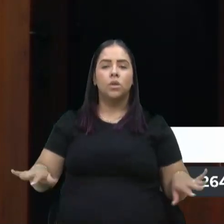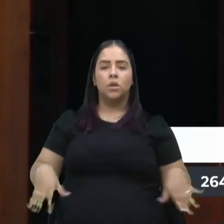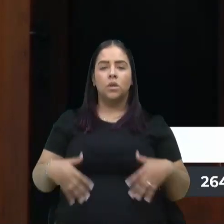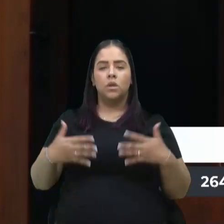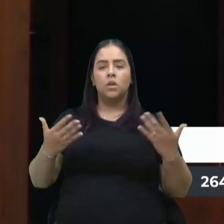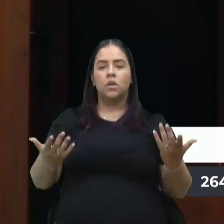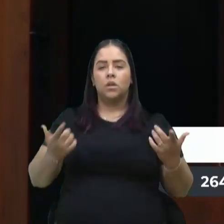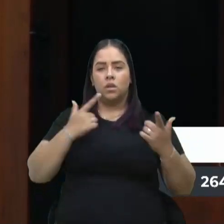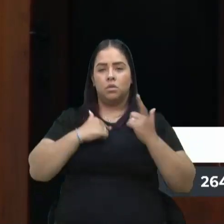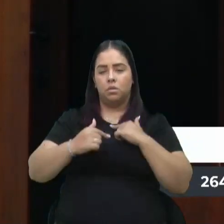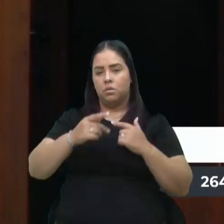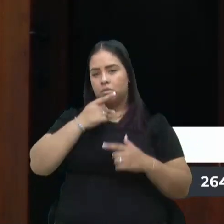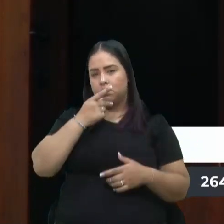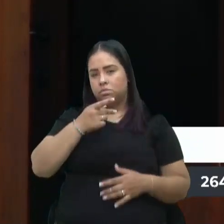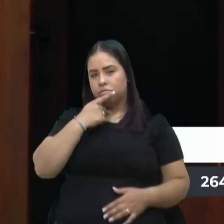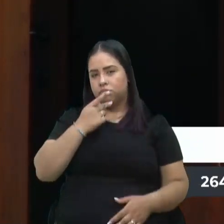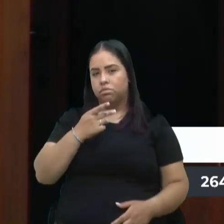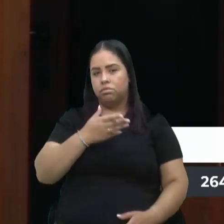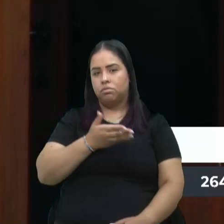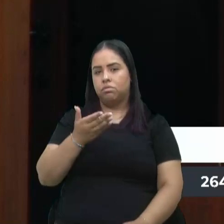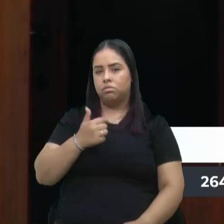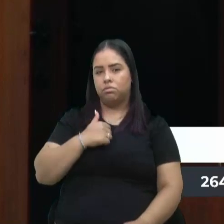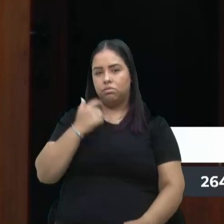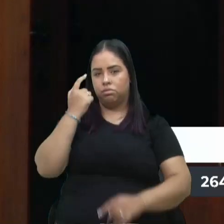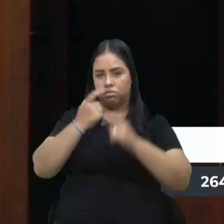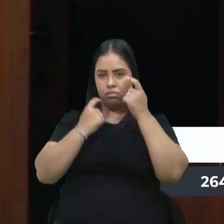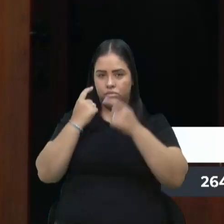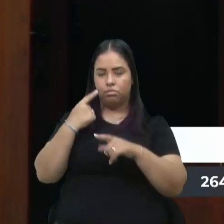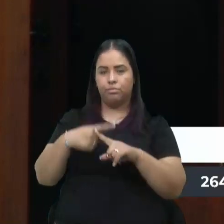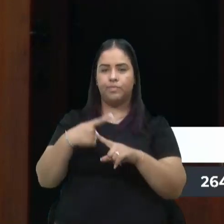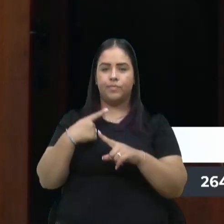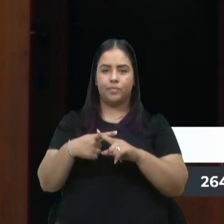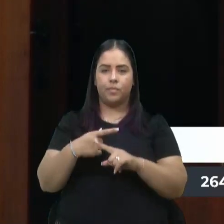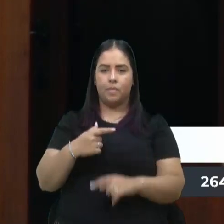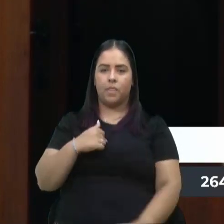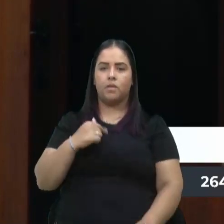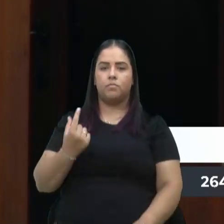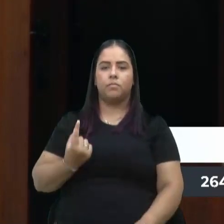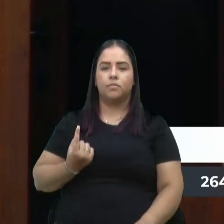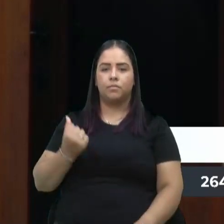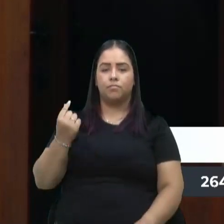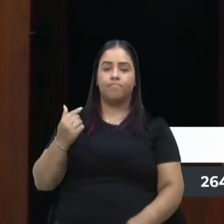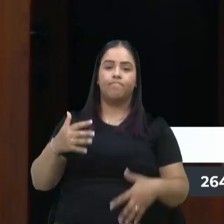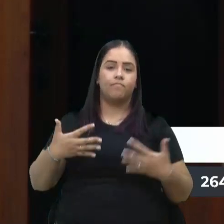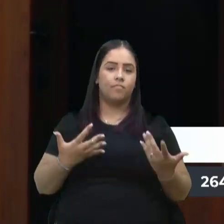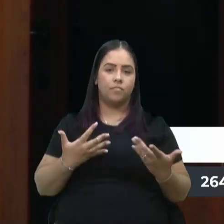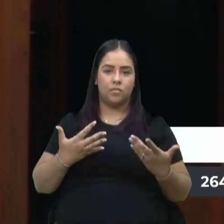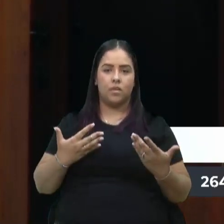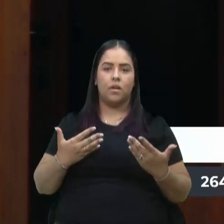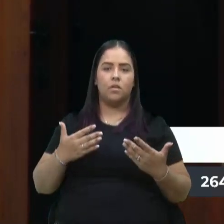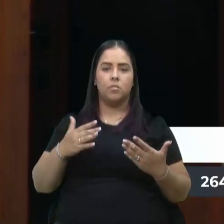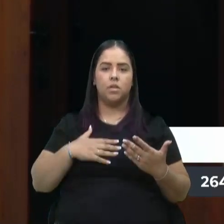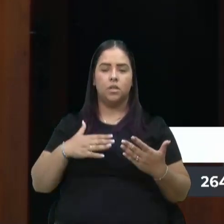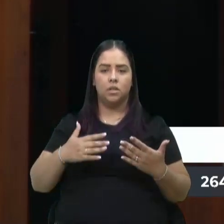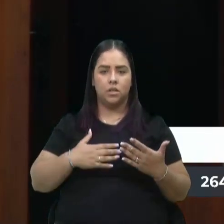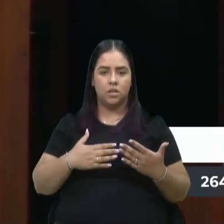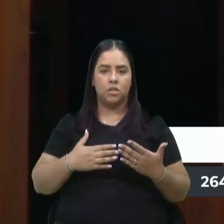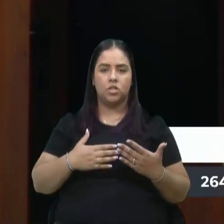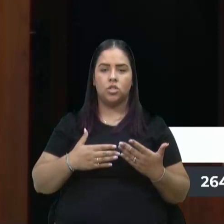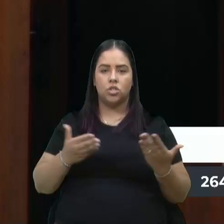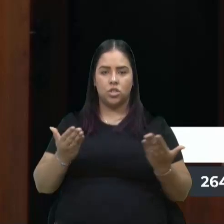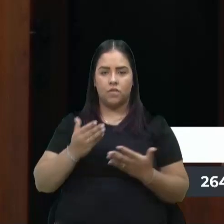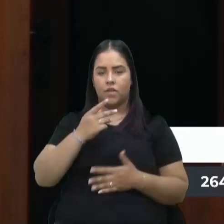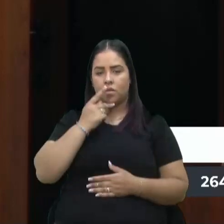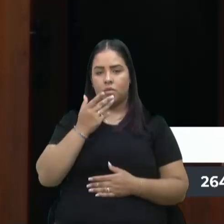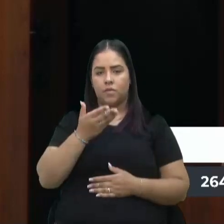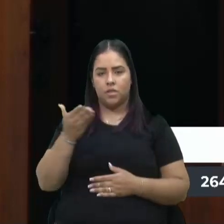assim, estou muito preocupado, porque, como economista, enfim, toda a minha classificação que eu já falei para